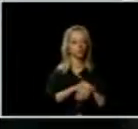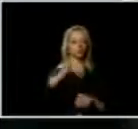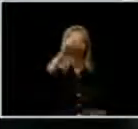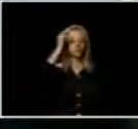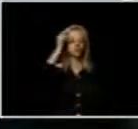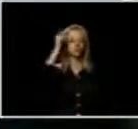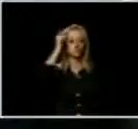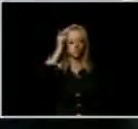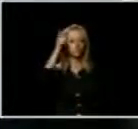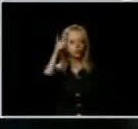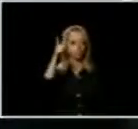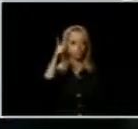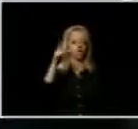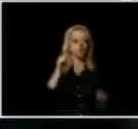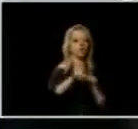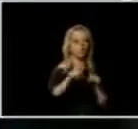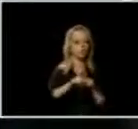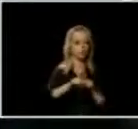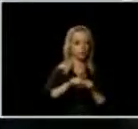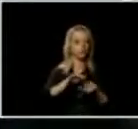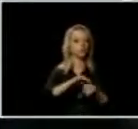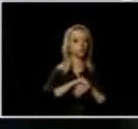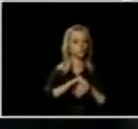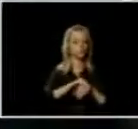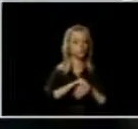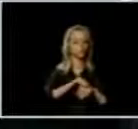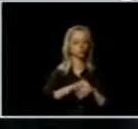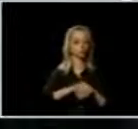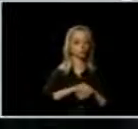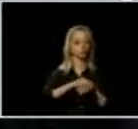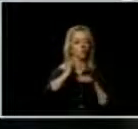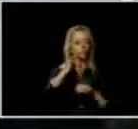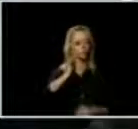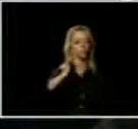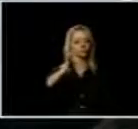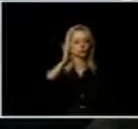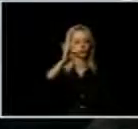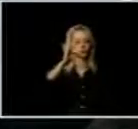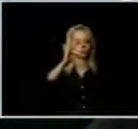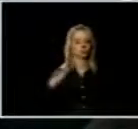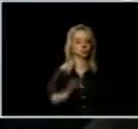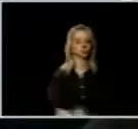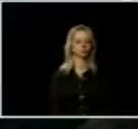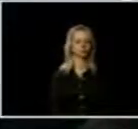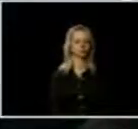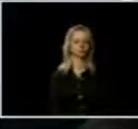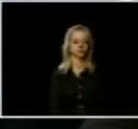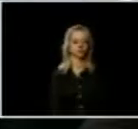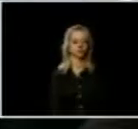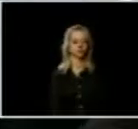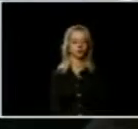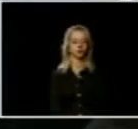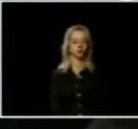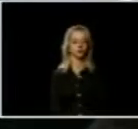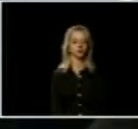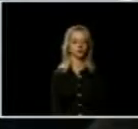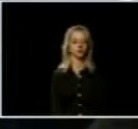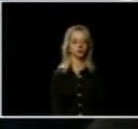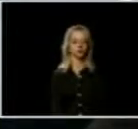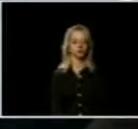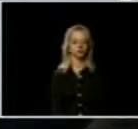o nosso futuro. Então, eu quero aqui, senhor presidente, registrar que nós temos um